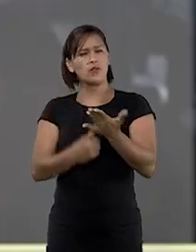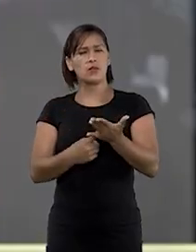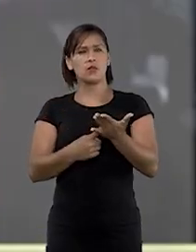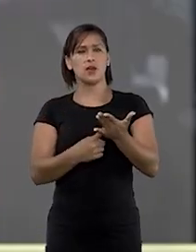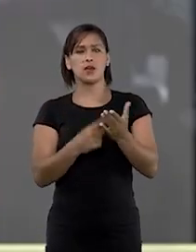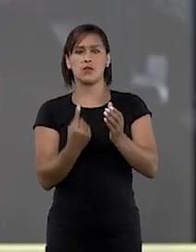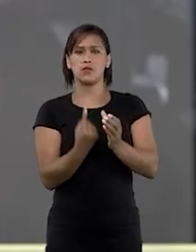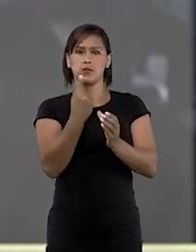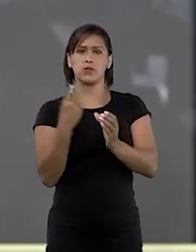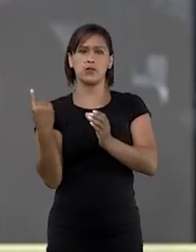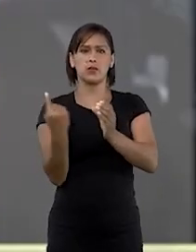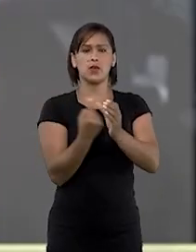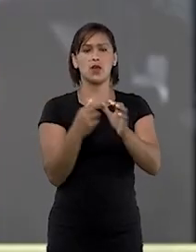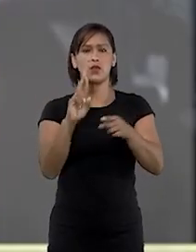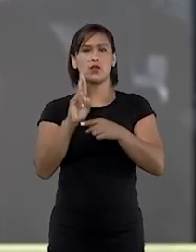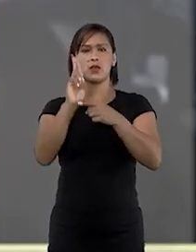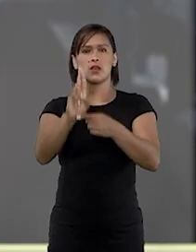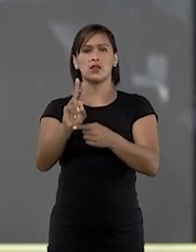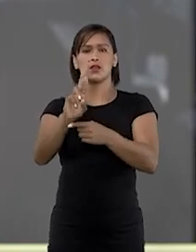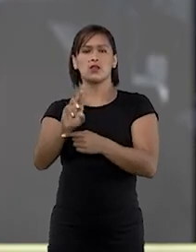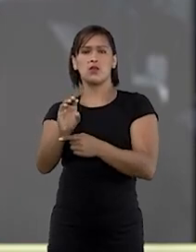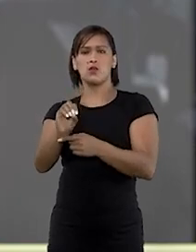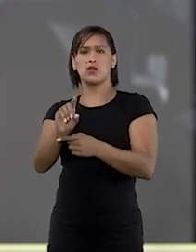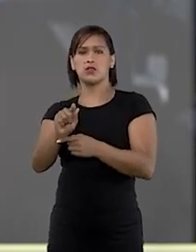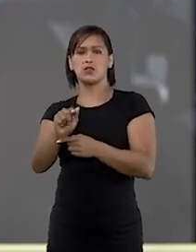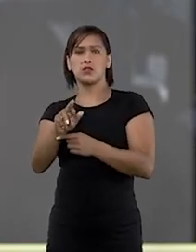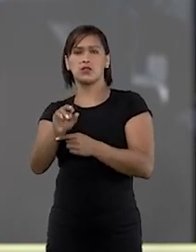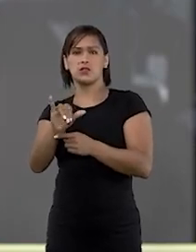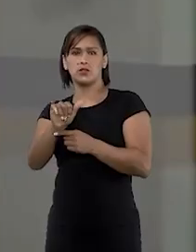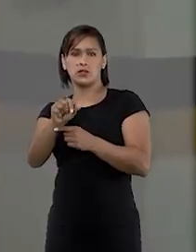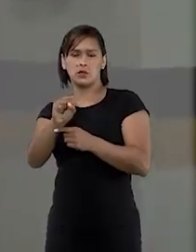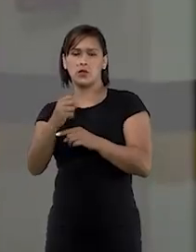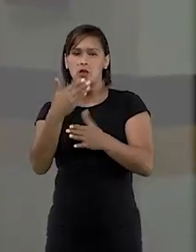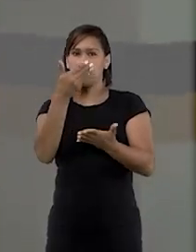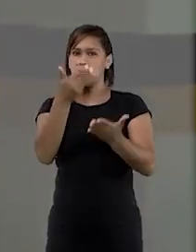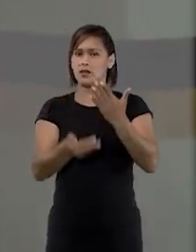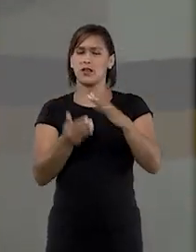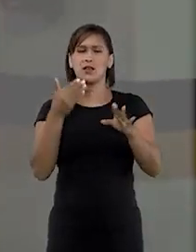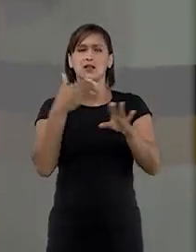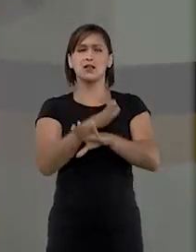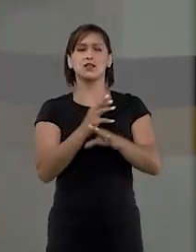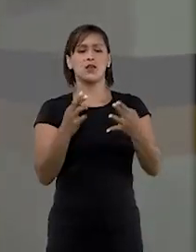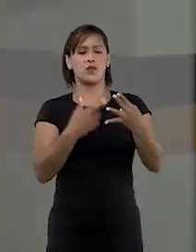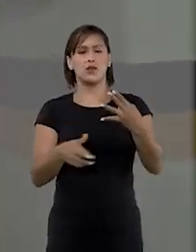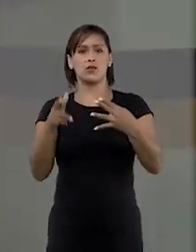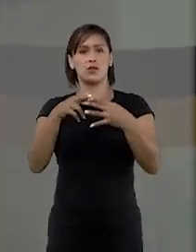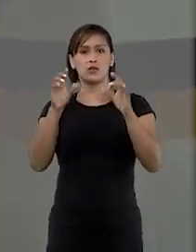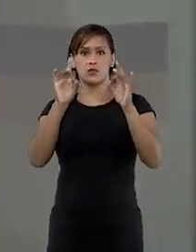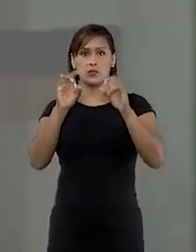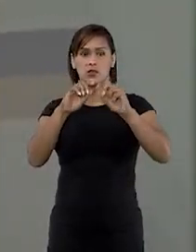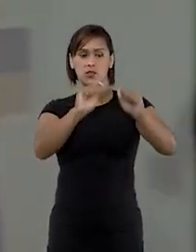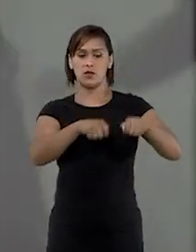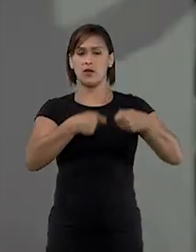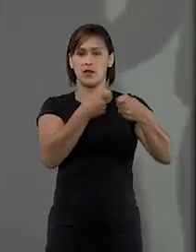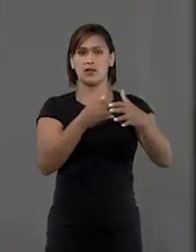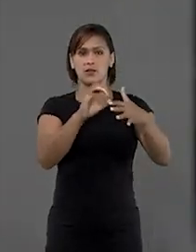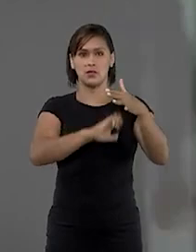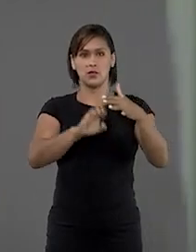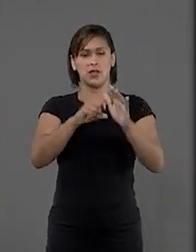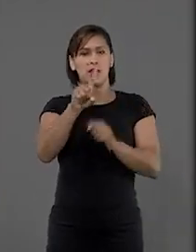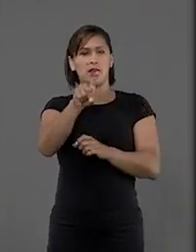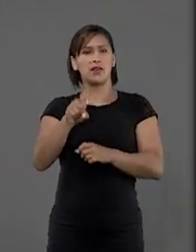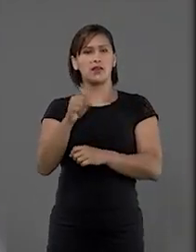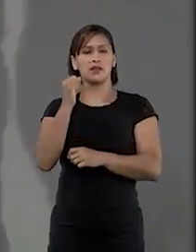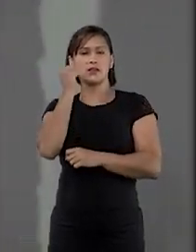confirmaram decisão monocrática do relator Ministro Rogerio schietti Cruz e negaram provimento ao recurso especial da Defesa do